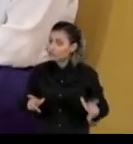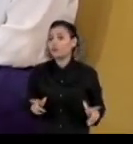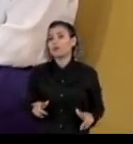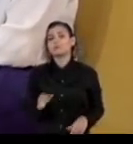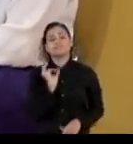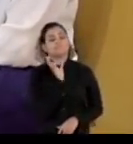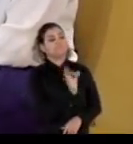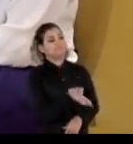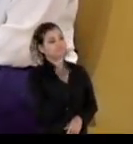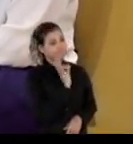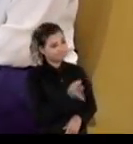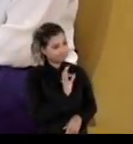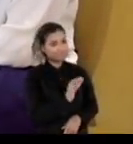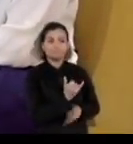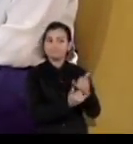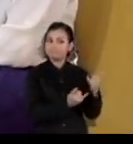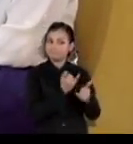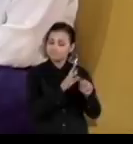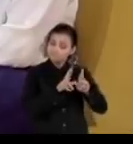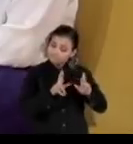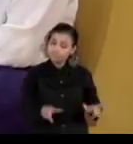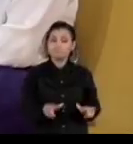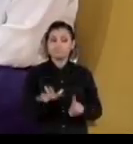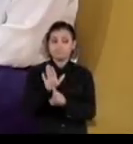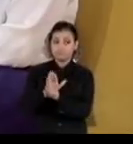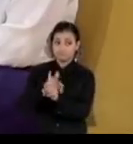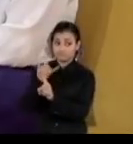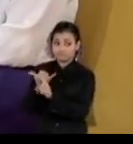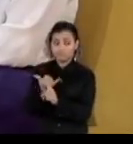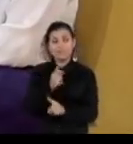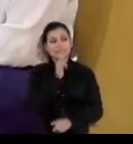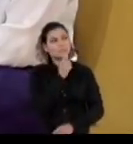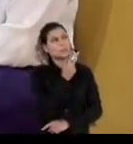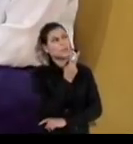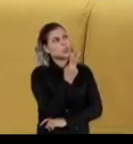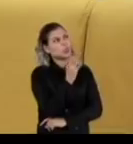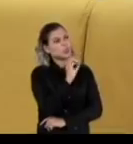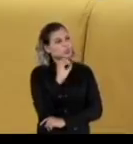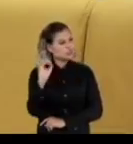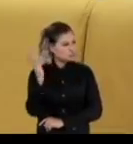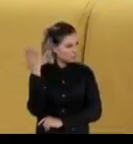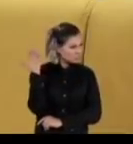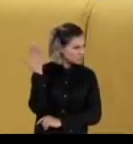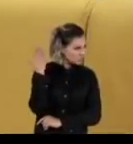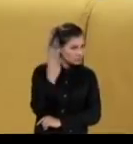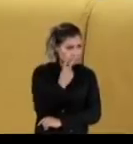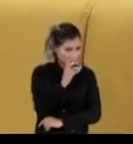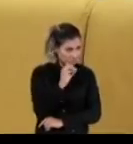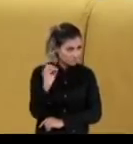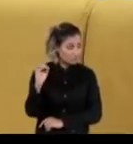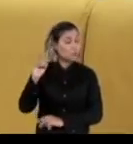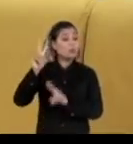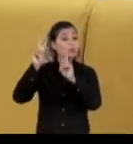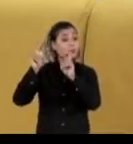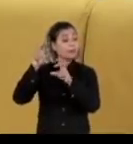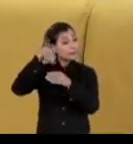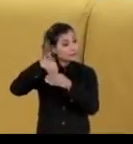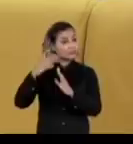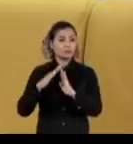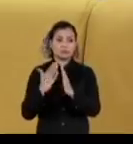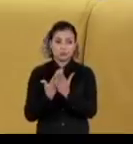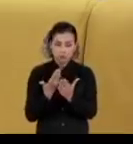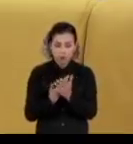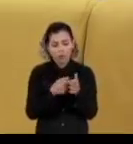Existe, ainda que a gente tenha desde 2000, mais ou menos, essa temática sendo discutida nas escolas e